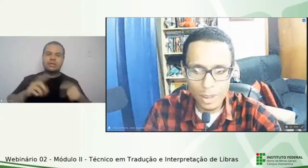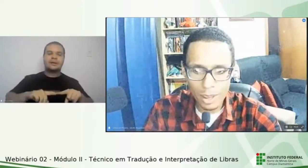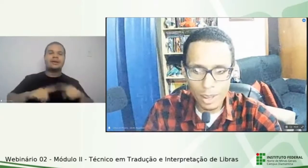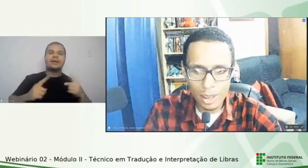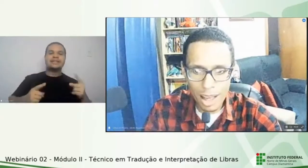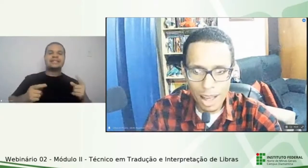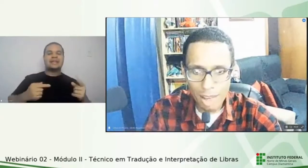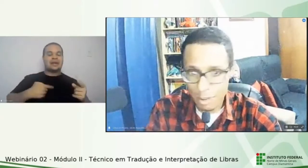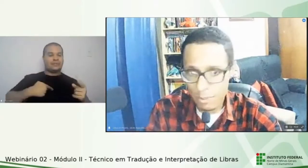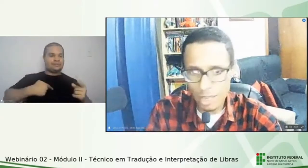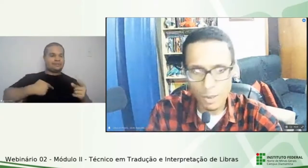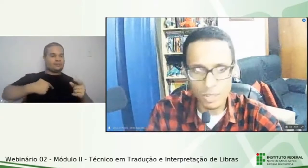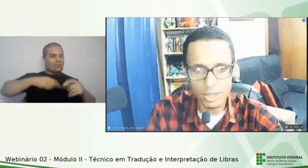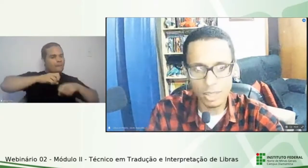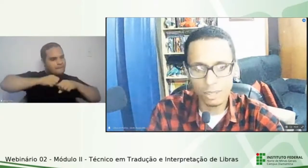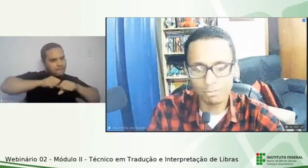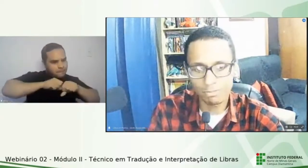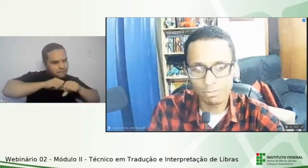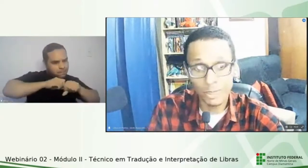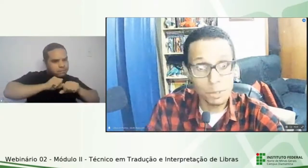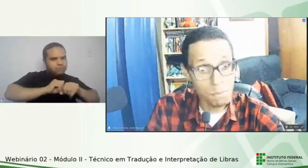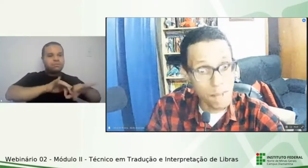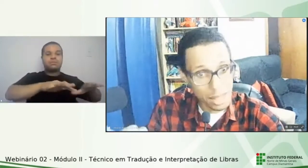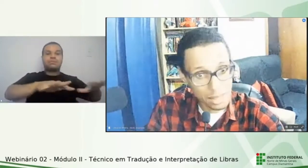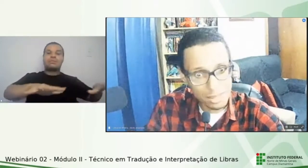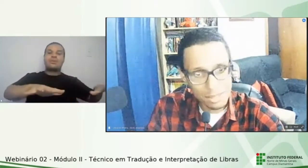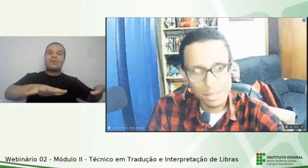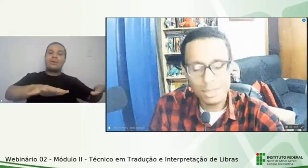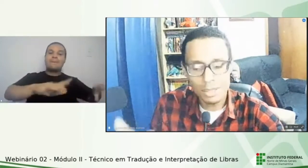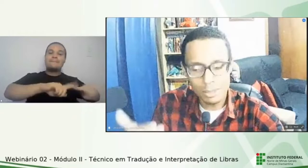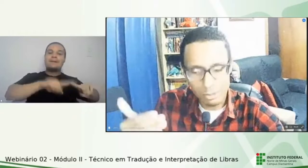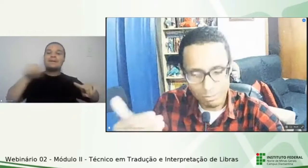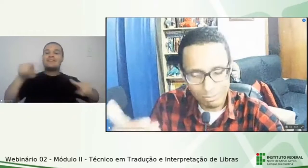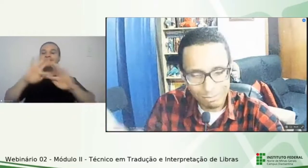sendo que a família não aceita. Mas,